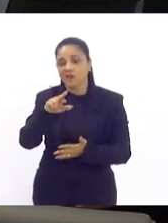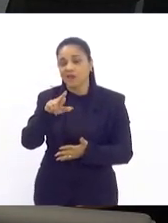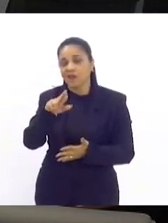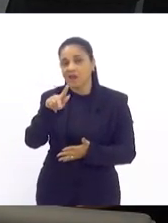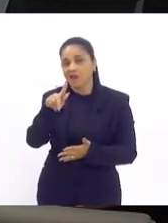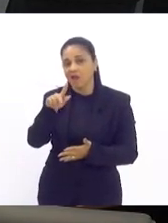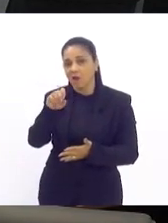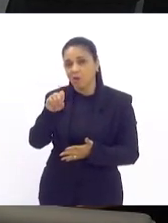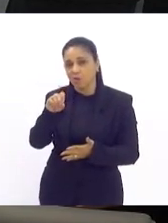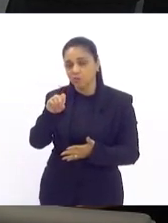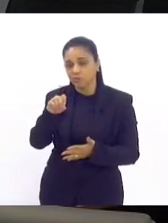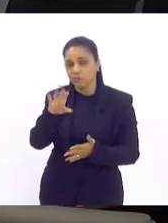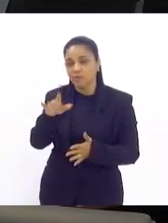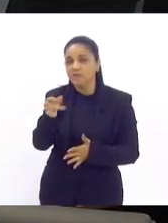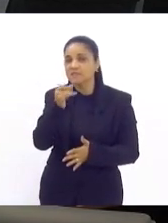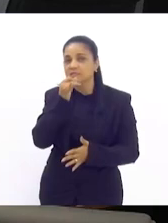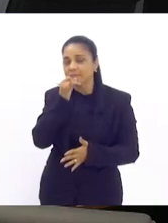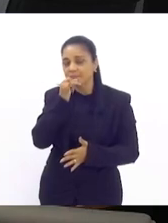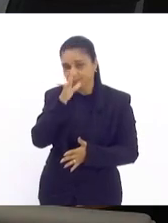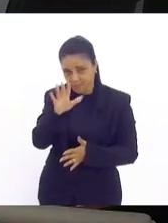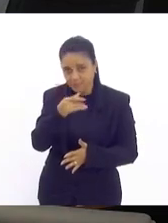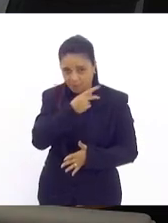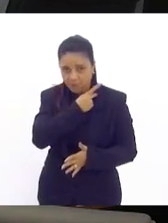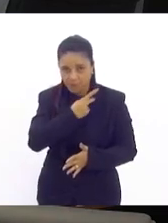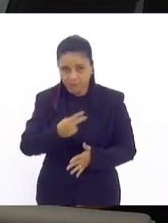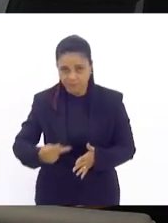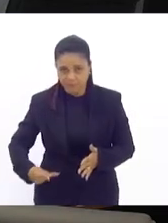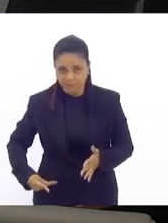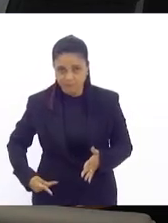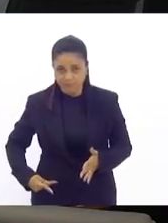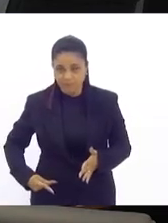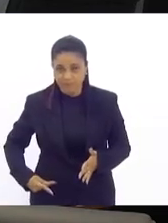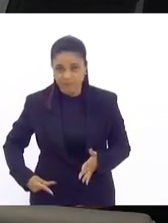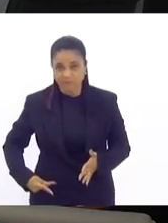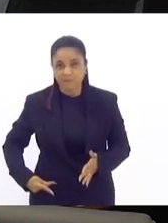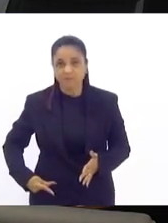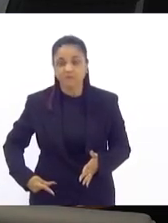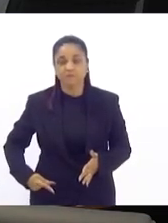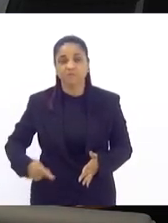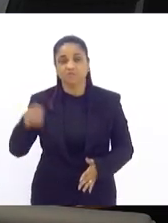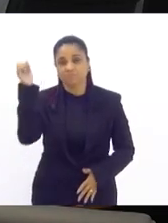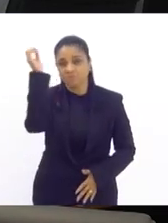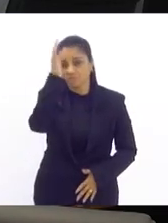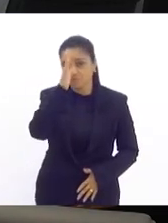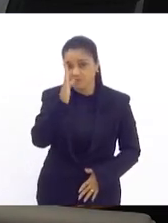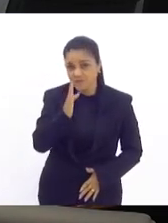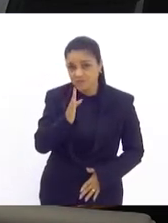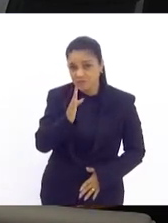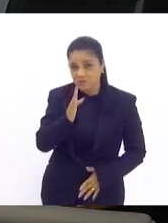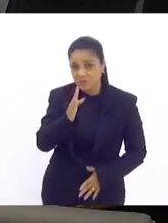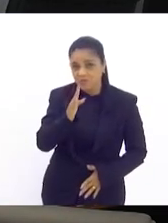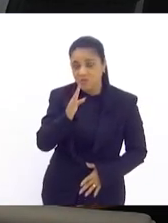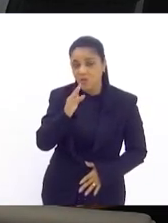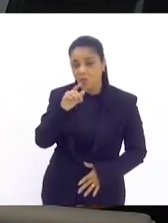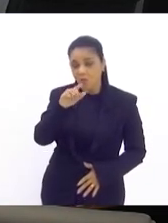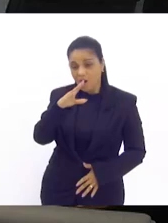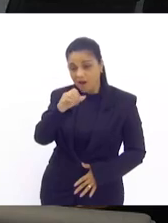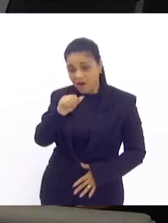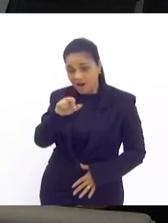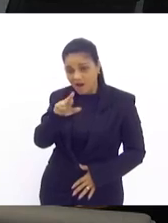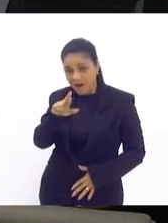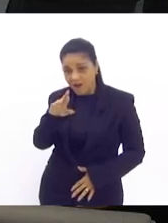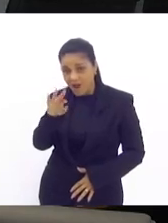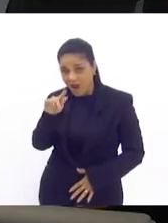Presidente da República é o cargo político máximo do país e